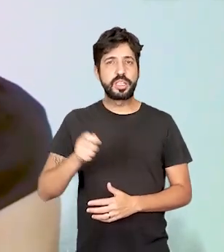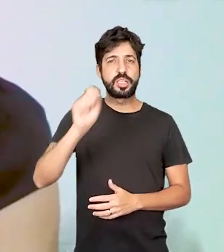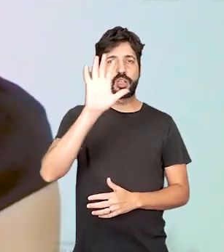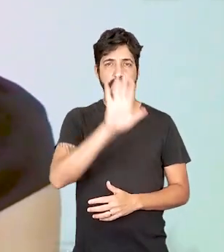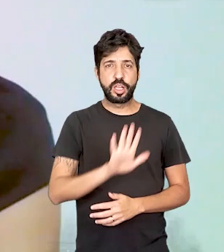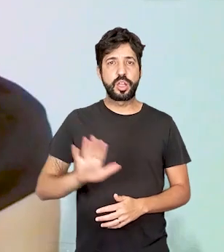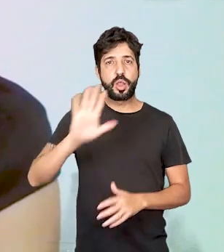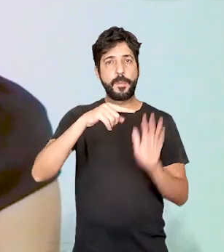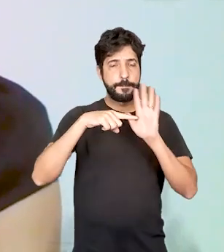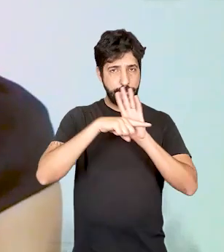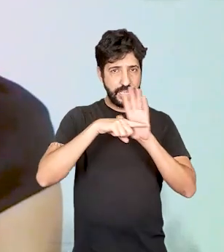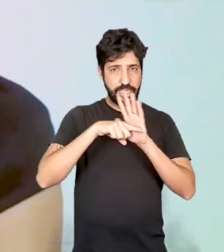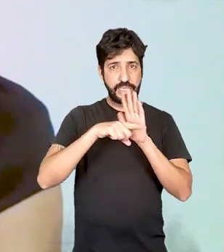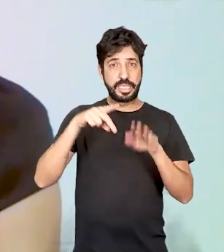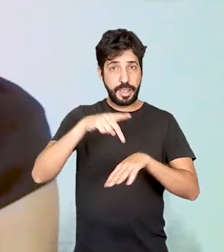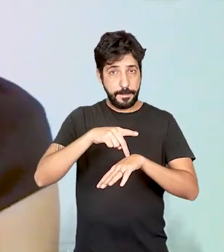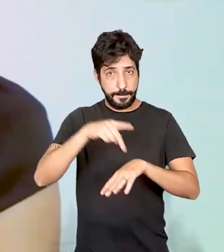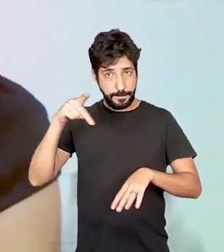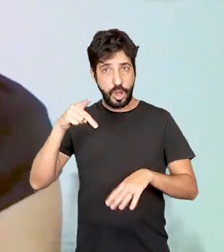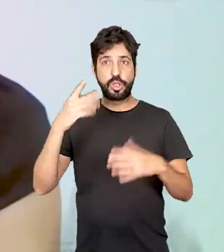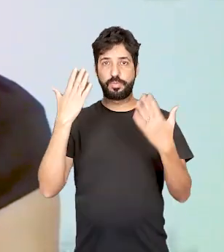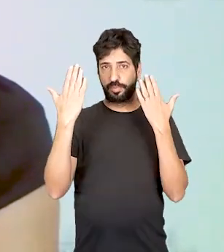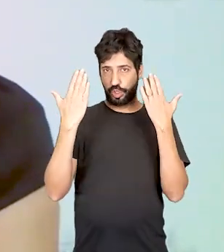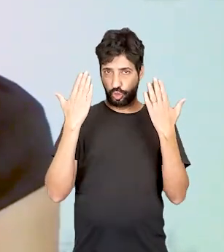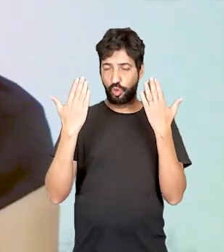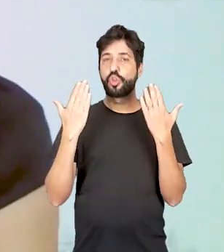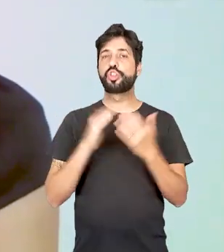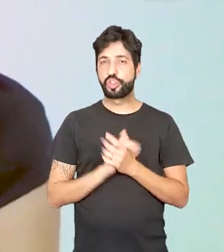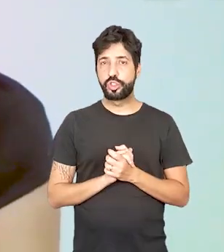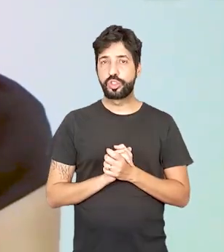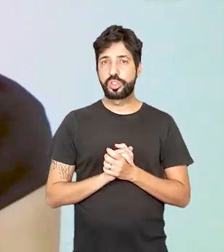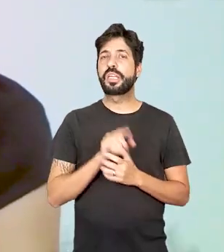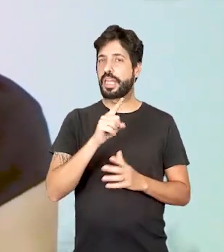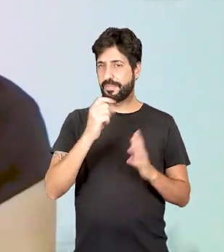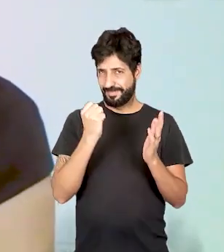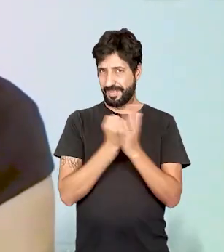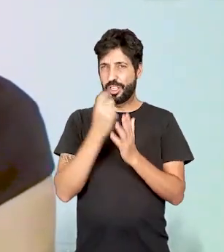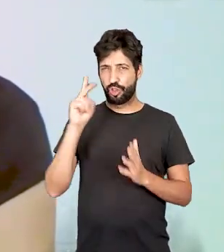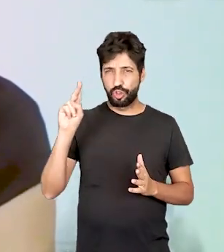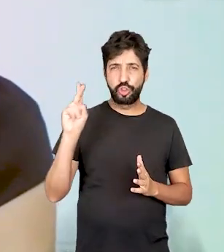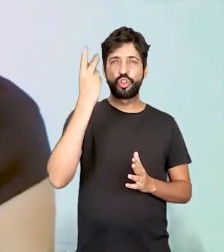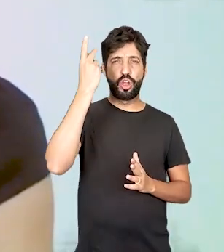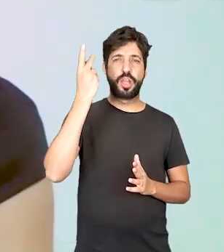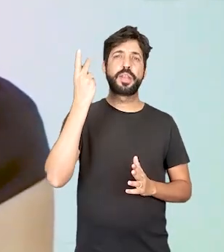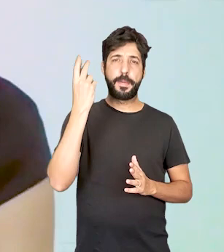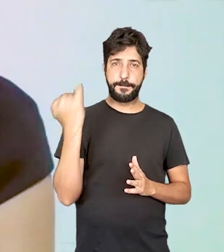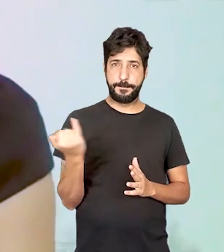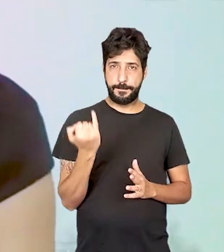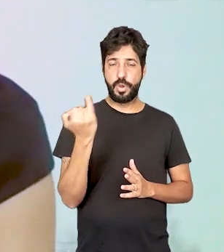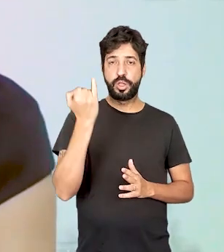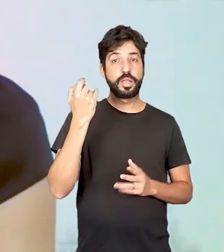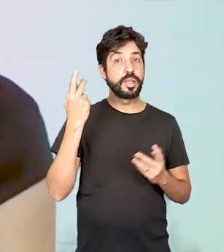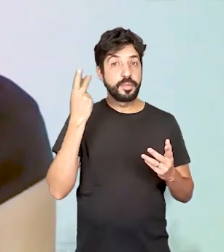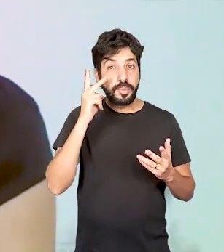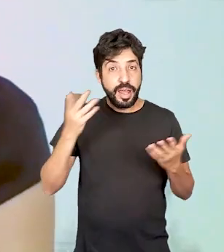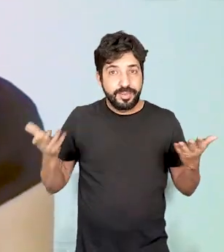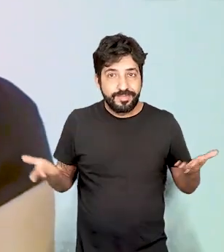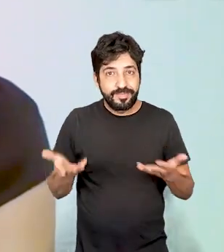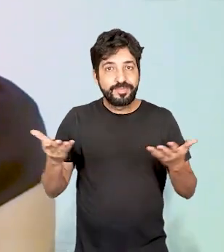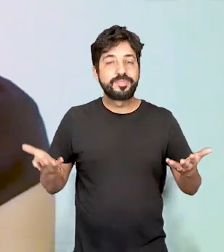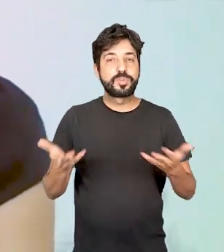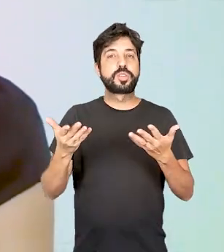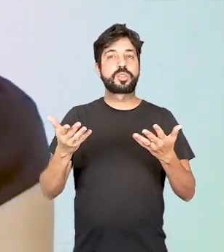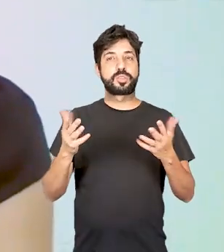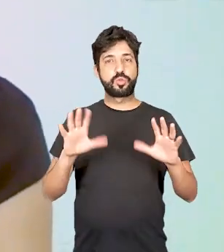que é a Associação Nacional de Pesquisa e Pós-Graduação em Psicologia, e foi um marco histórico muito importante, né, para fomentar